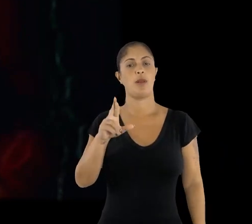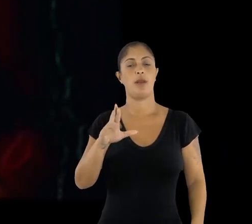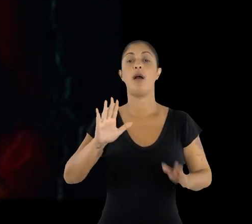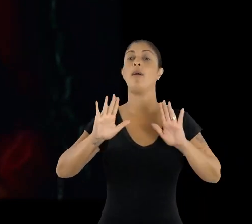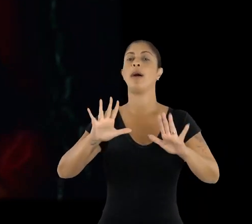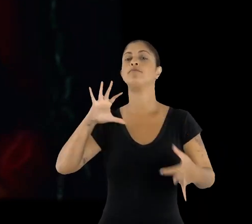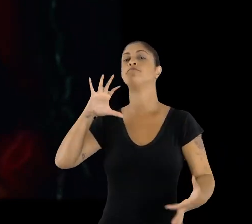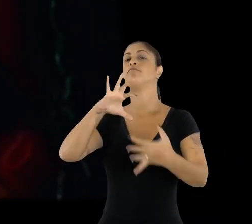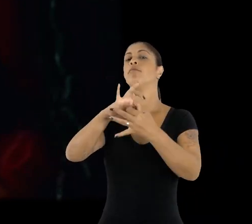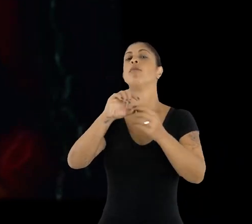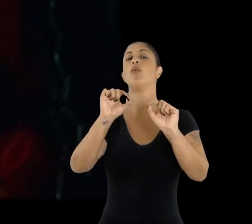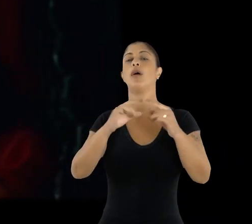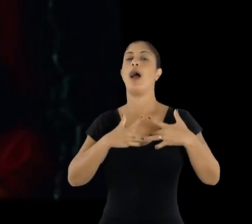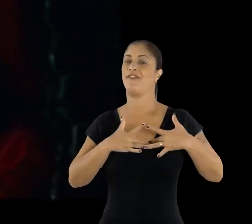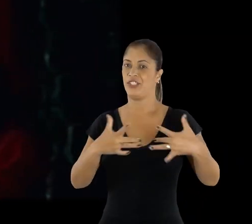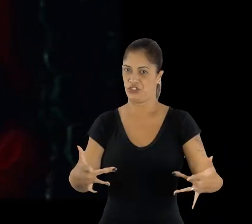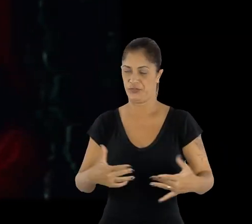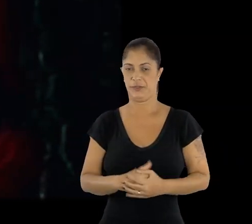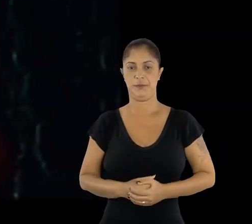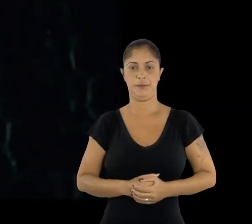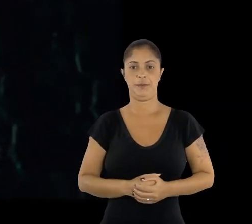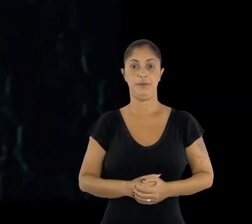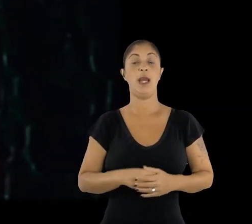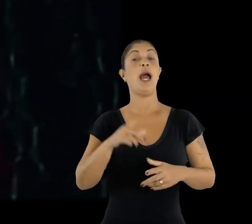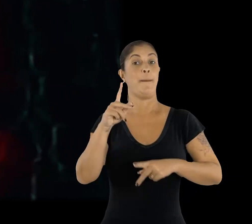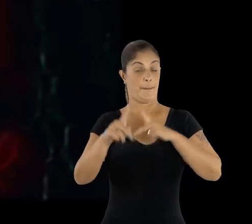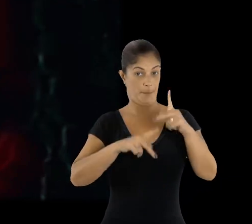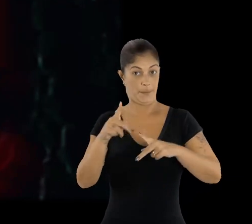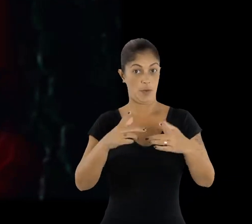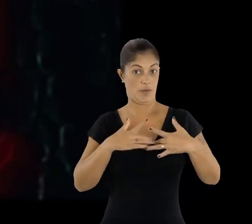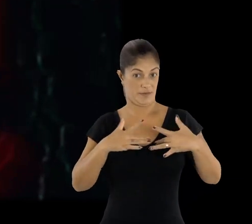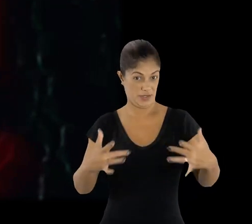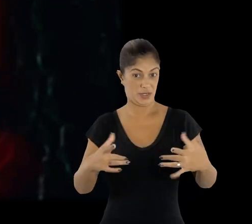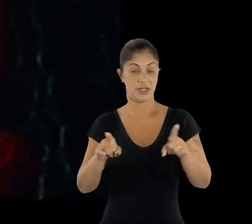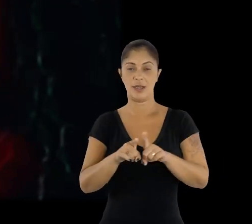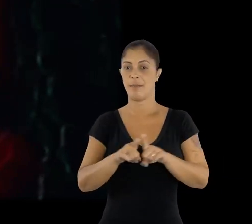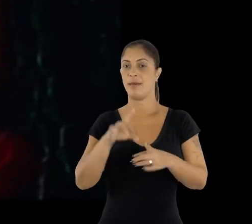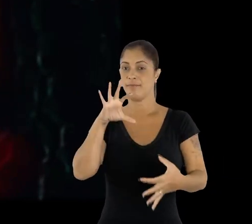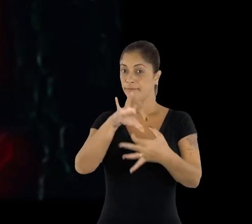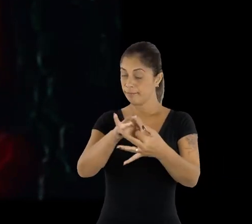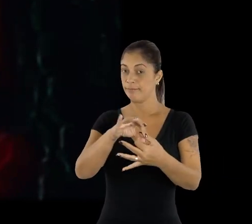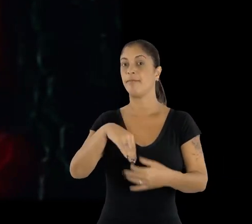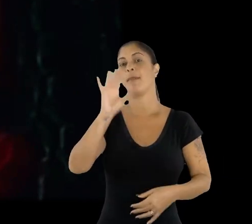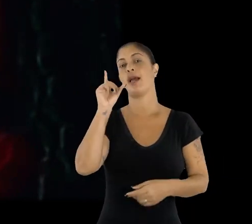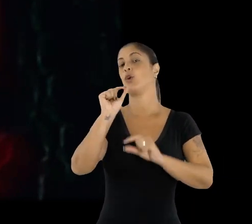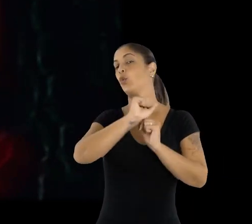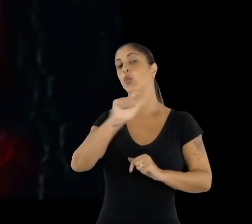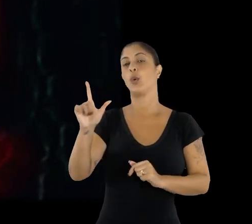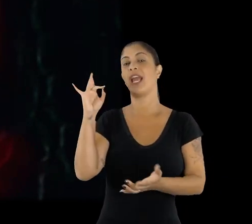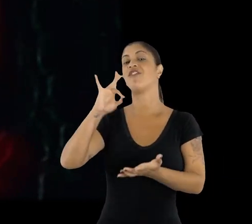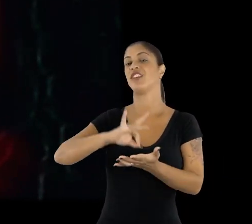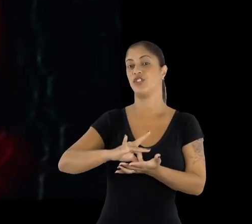mas manter a nossa vinculação afetiva. E a vinculação afetiva, muitas vezes, é mais difícil que a vinculação